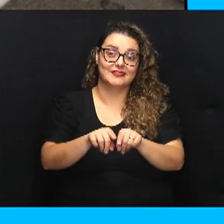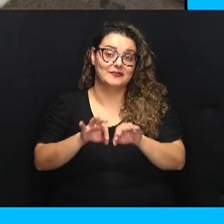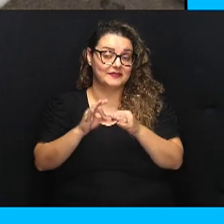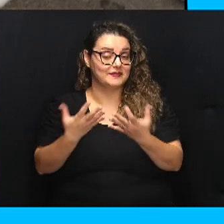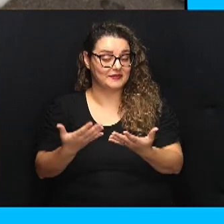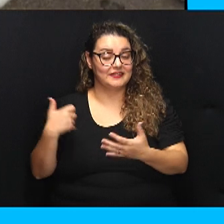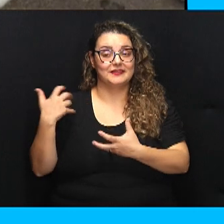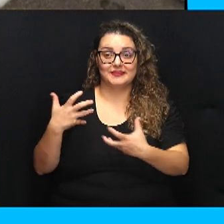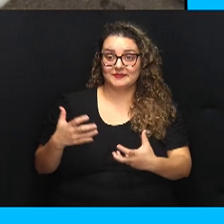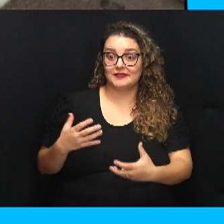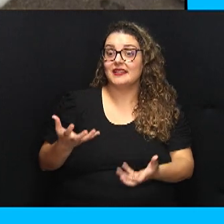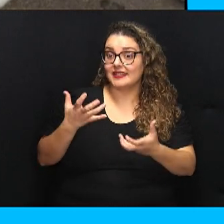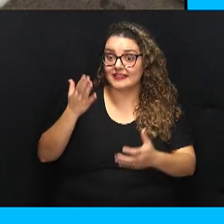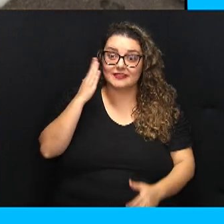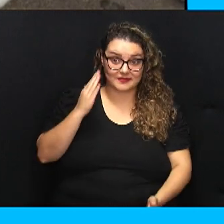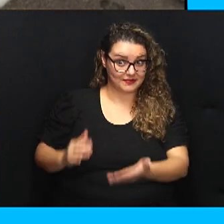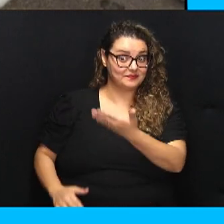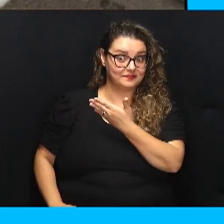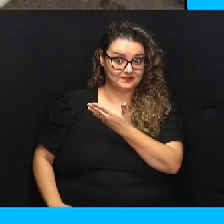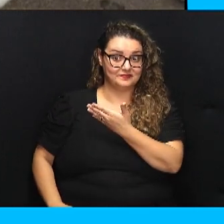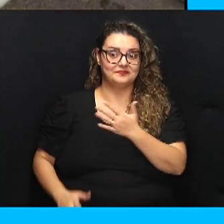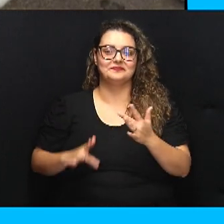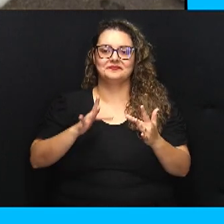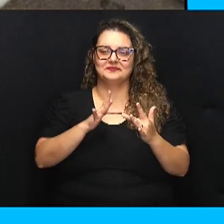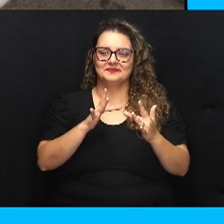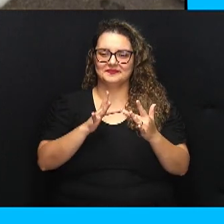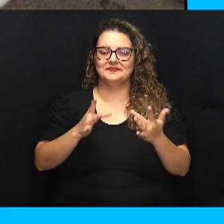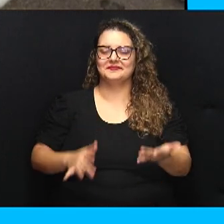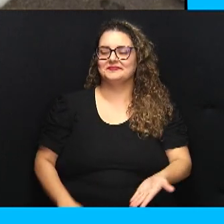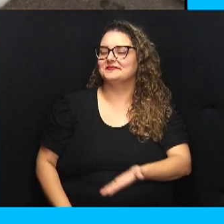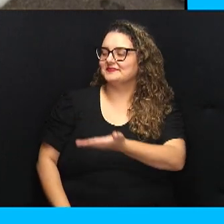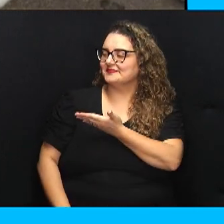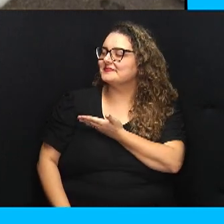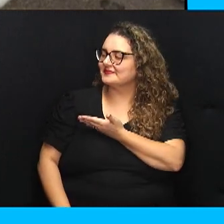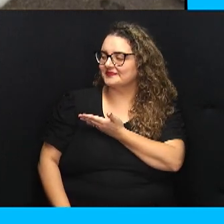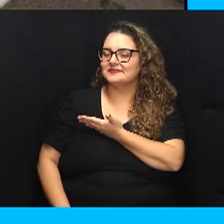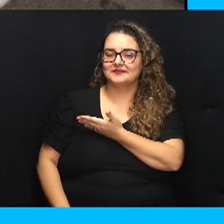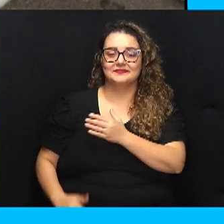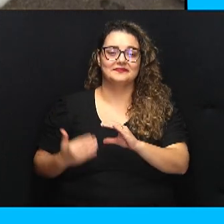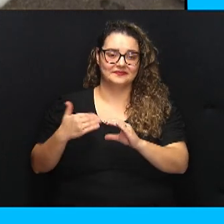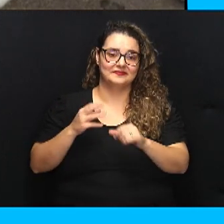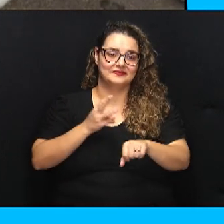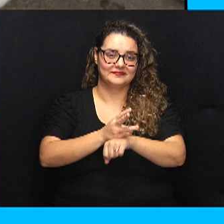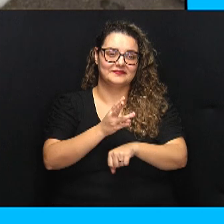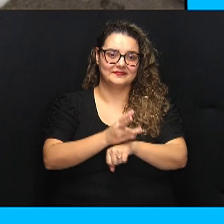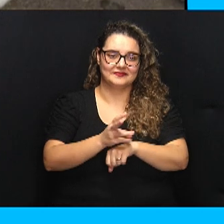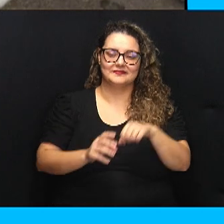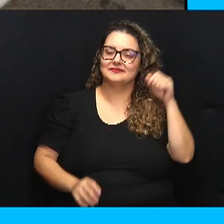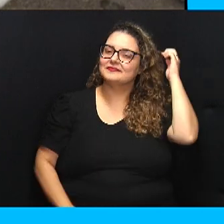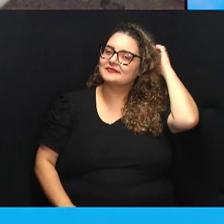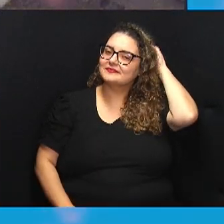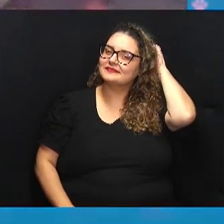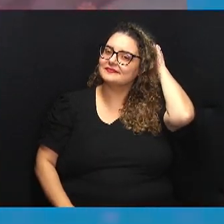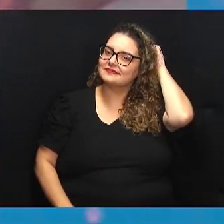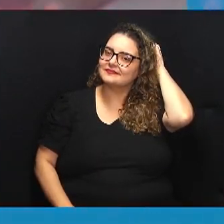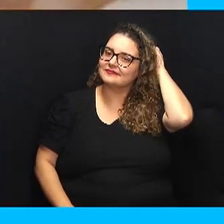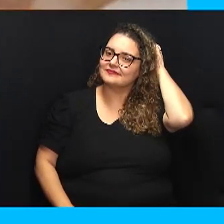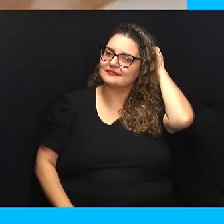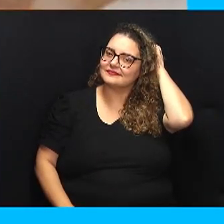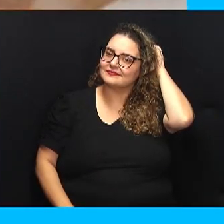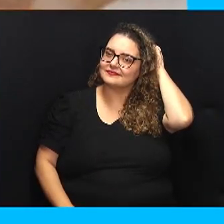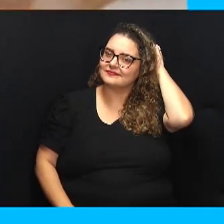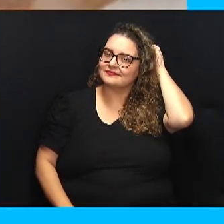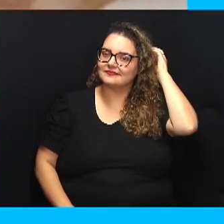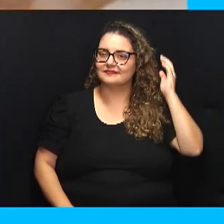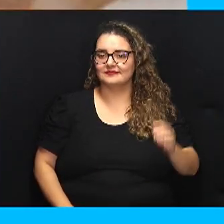tutor ou tutora da Nina? Entre em contato com a Carla pelo e-mail ou WhatsApp que aparecem aí no seu vídeo. O